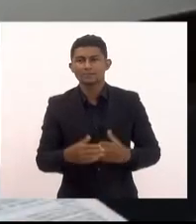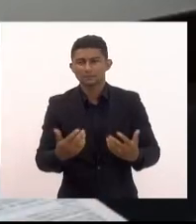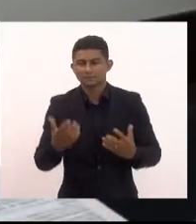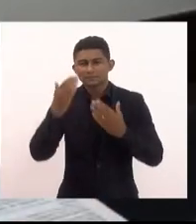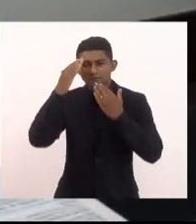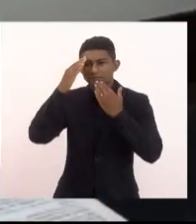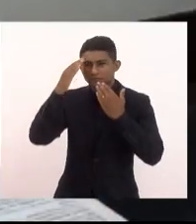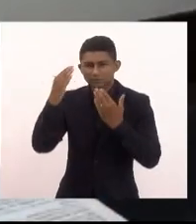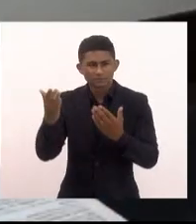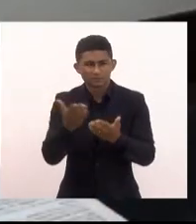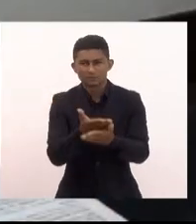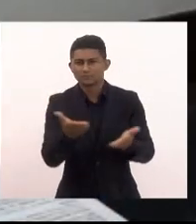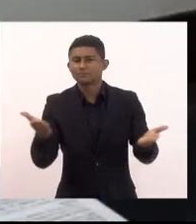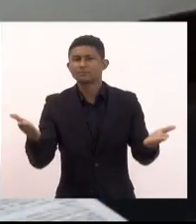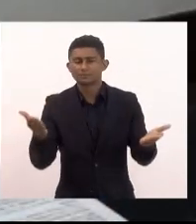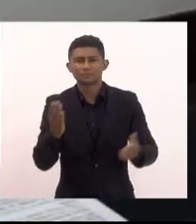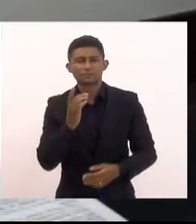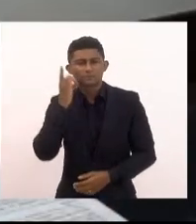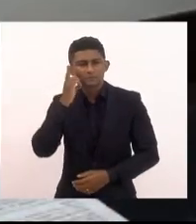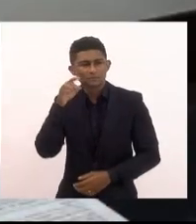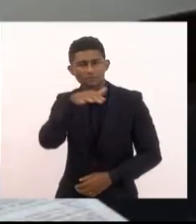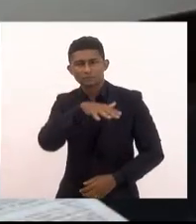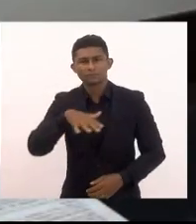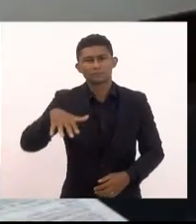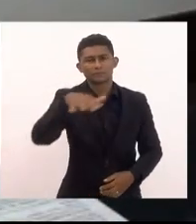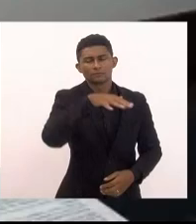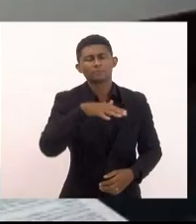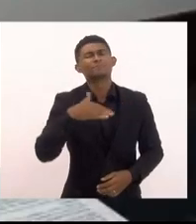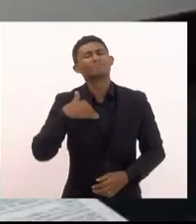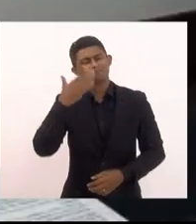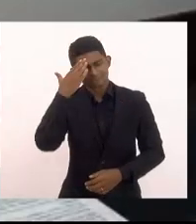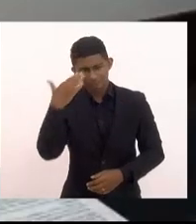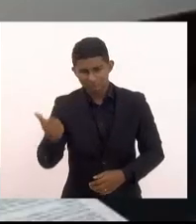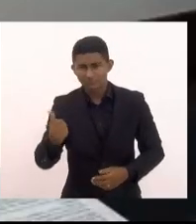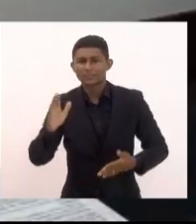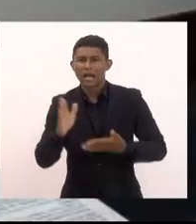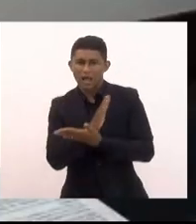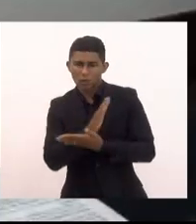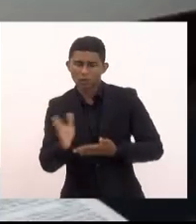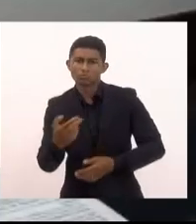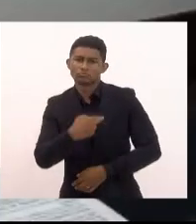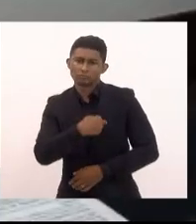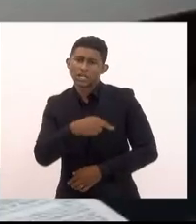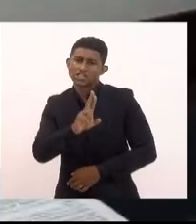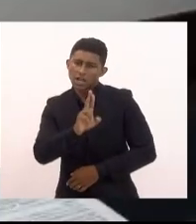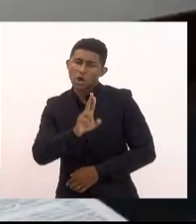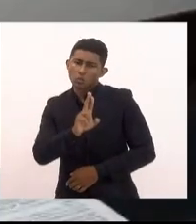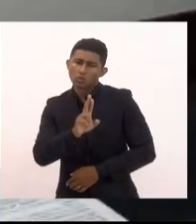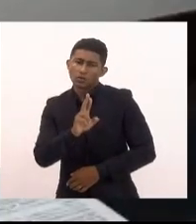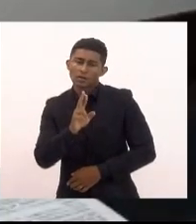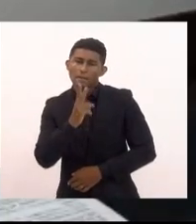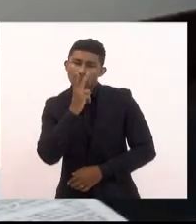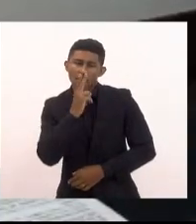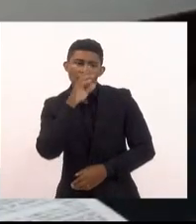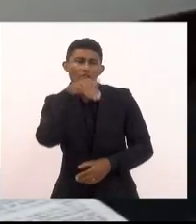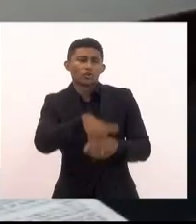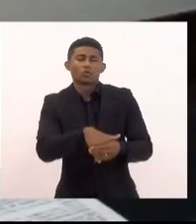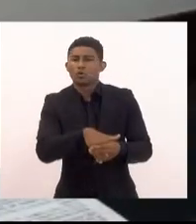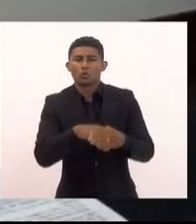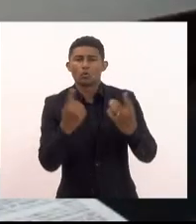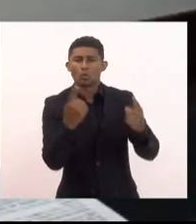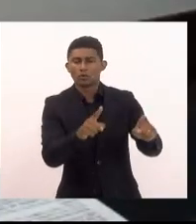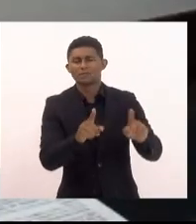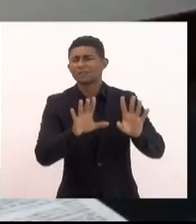votaram, compreendo aqueles que, por razões religiosas, votaram negativamente, mas é apenas um símbolo